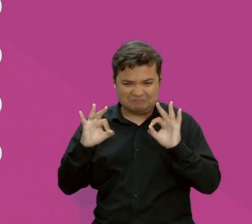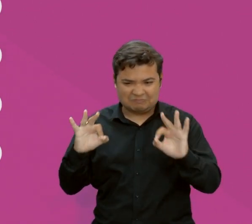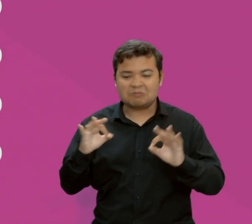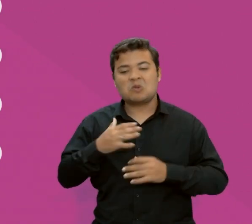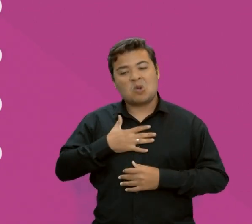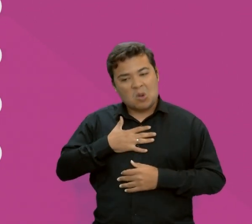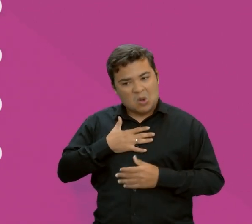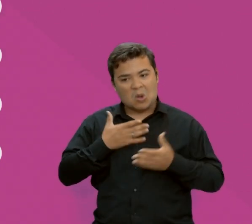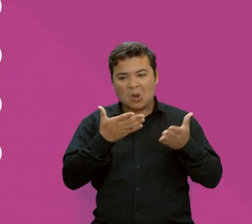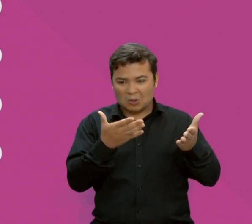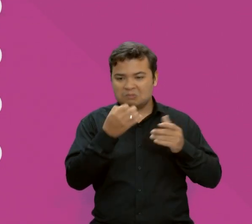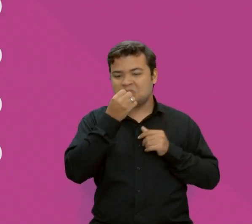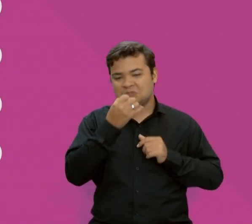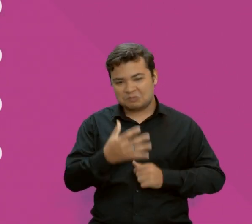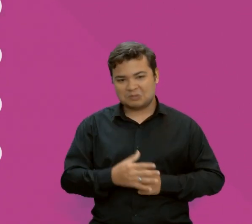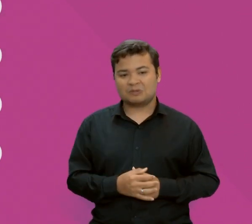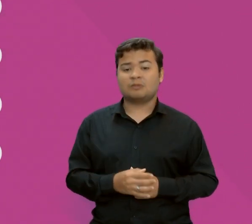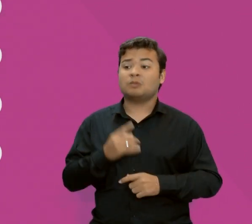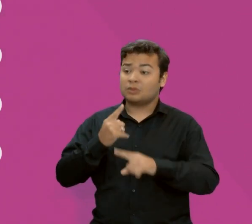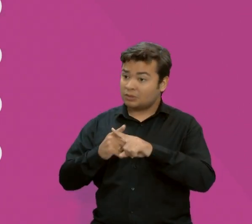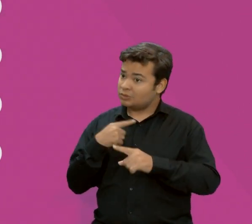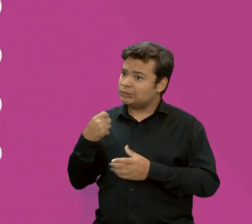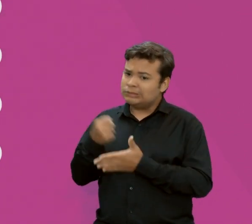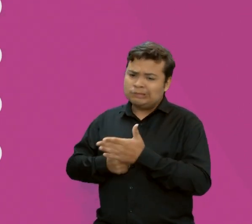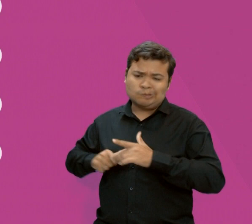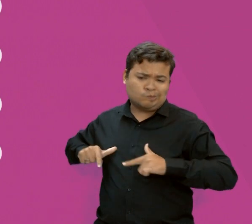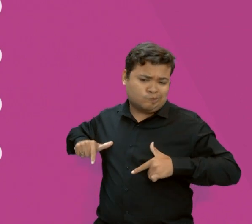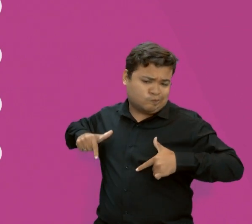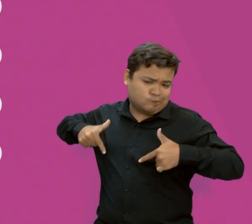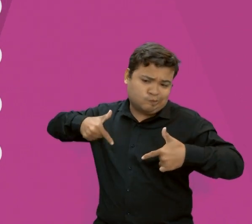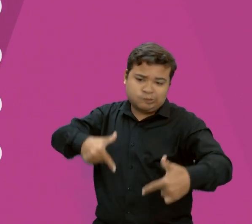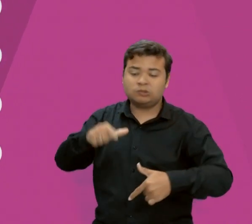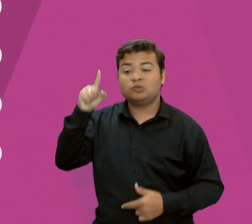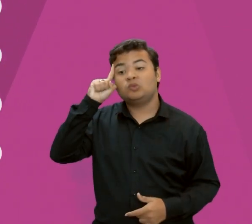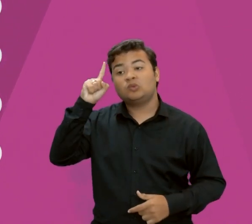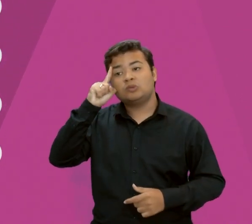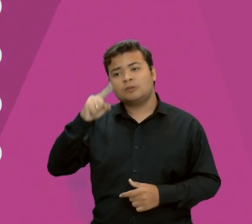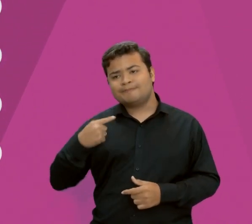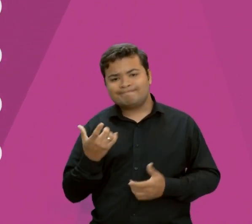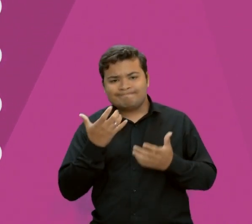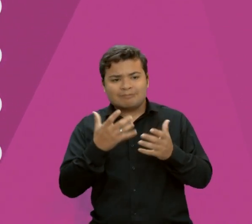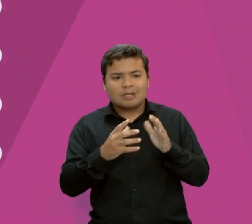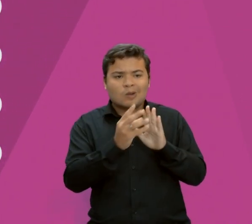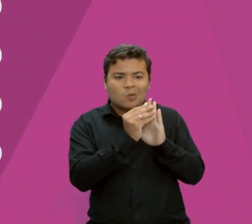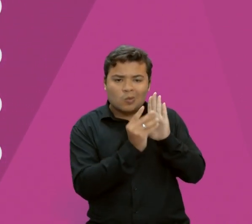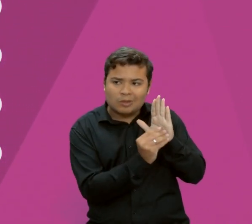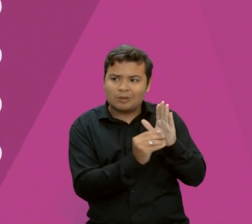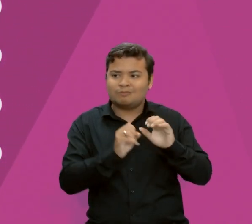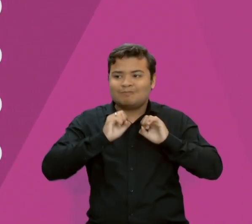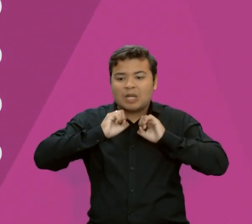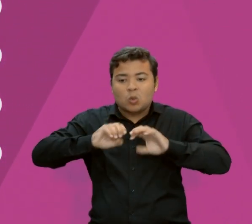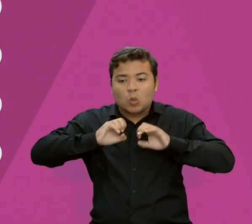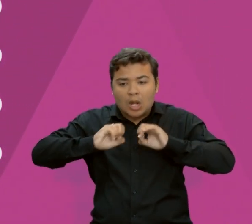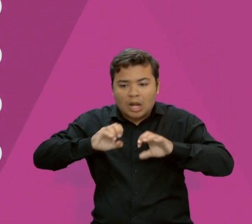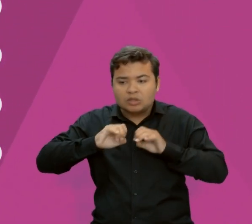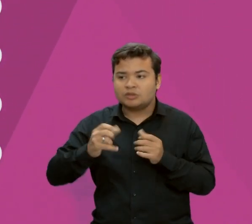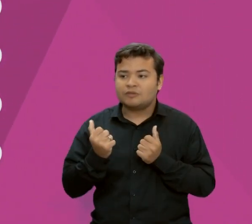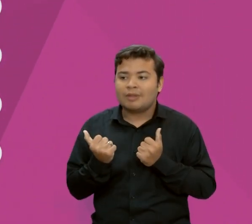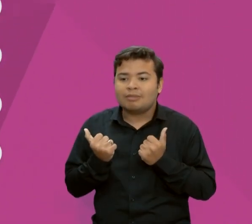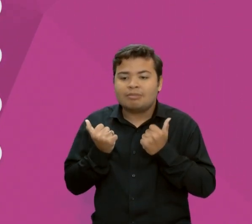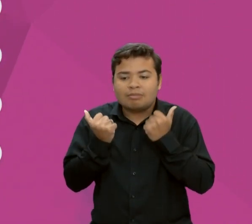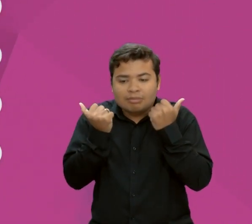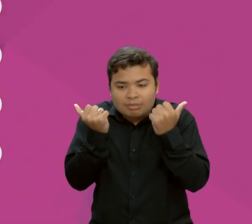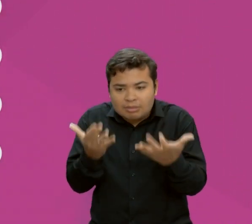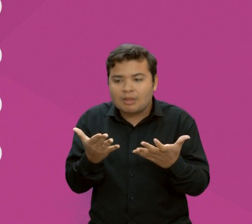programação. Essa que é uma luta diária, né, da gente realmente buscar conteúdos educativos, conteúdos que vêm para agregar na